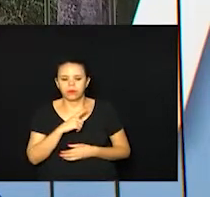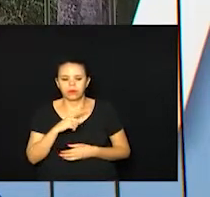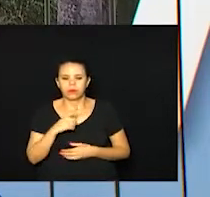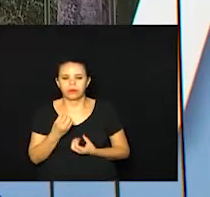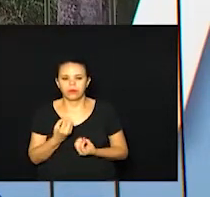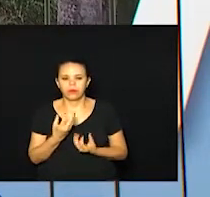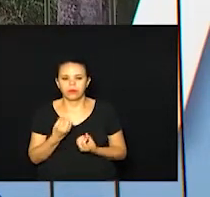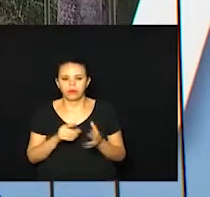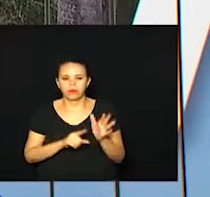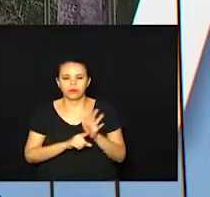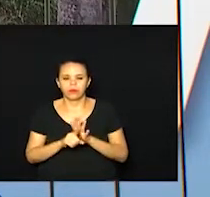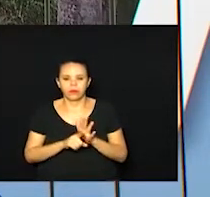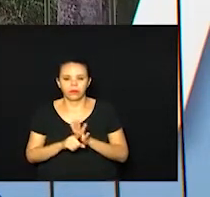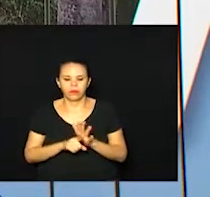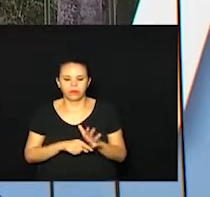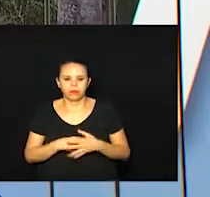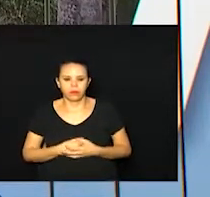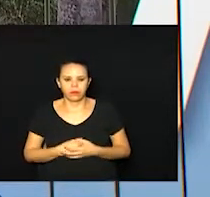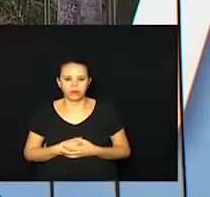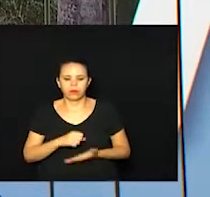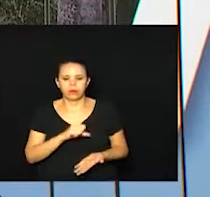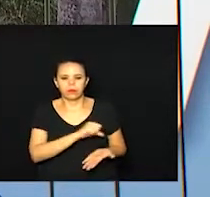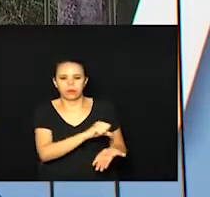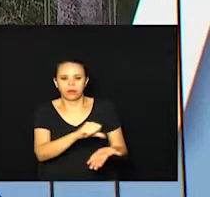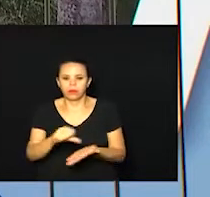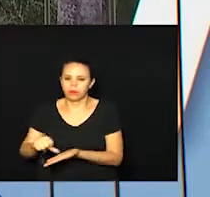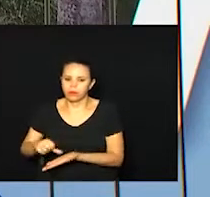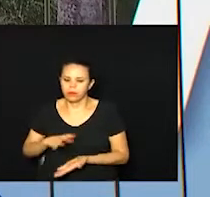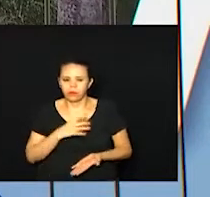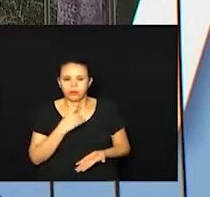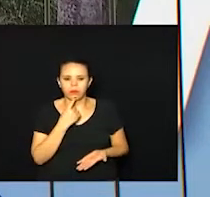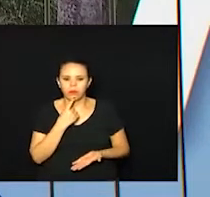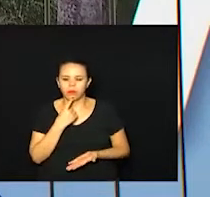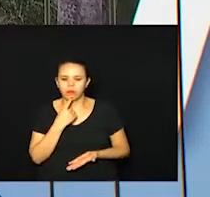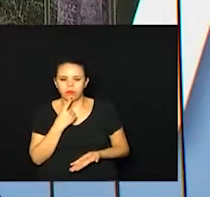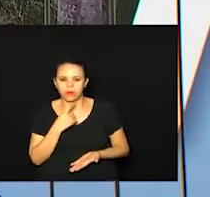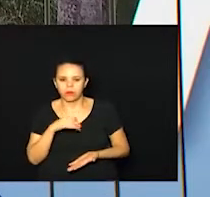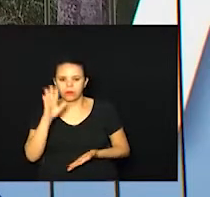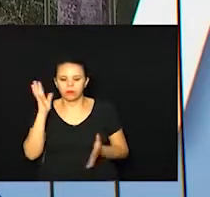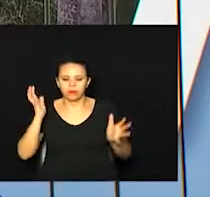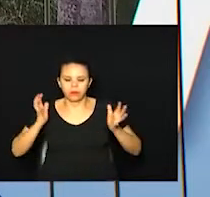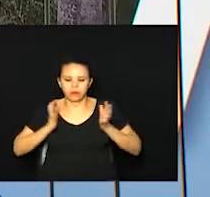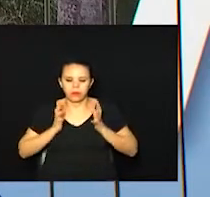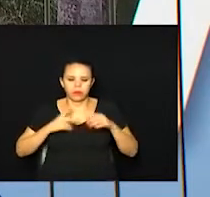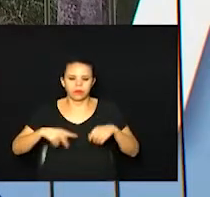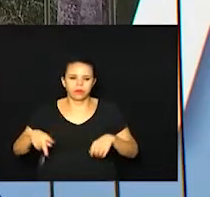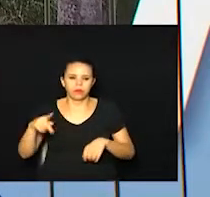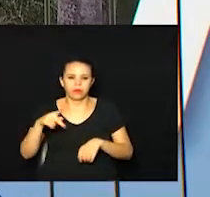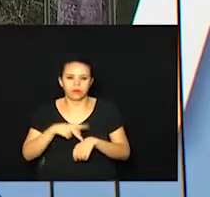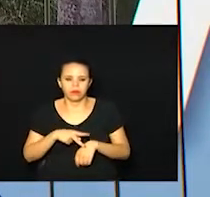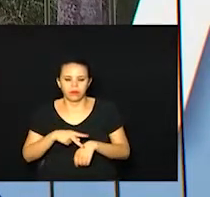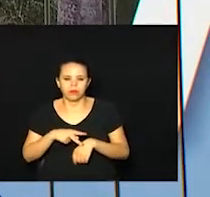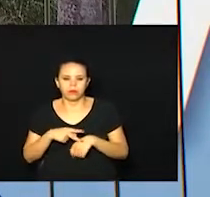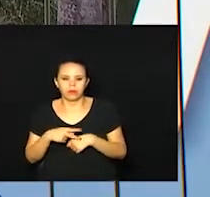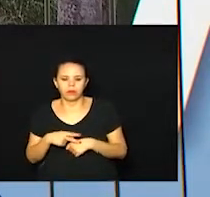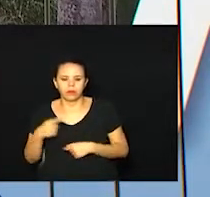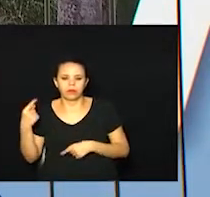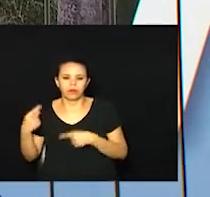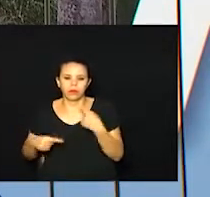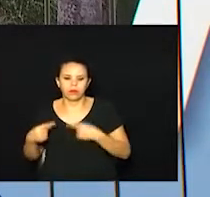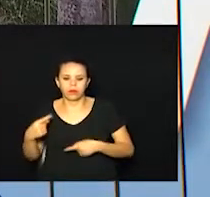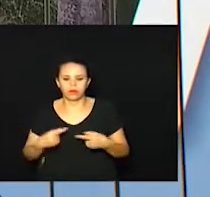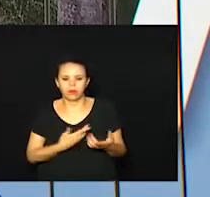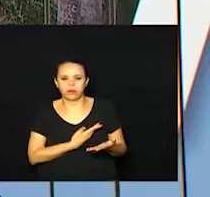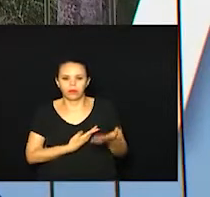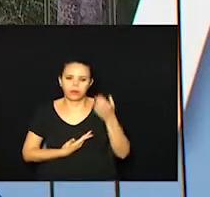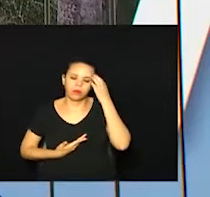dados sistematizados que na região metropolitana de Campinas, uma das mais ricas do país... Sim. Com políticas